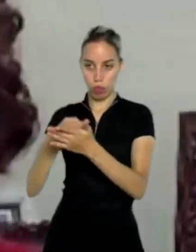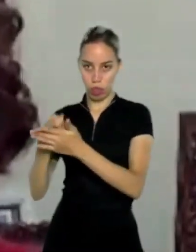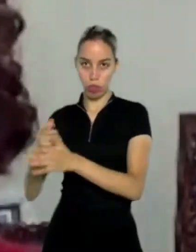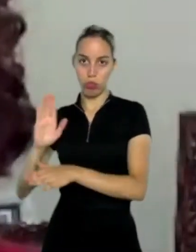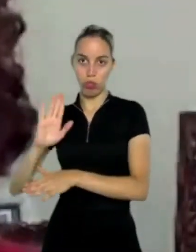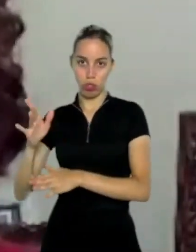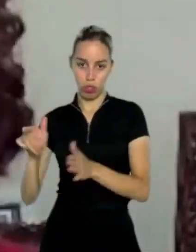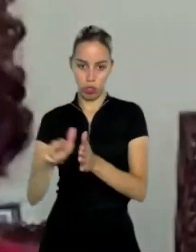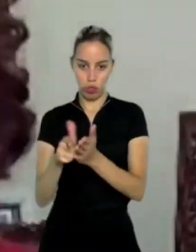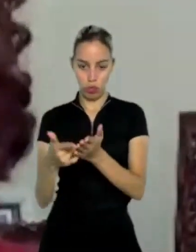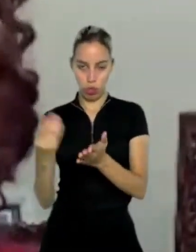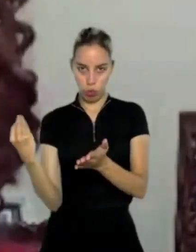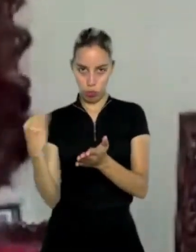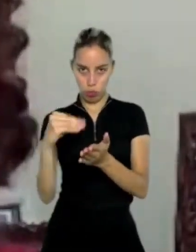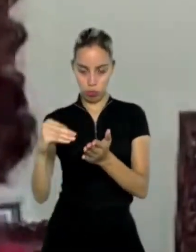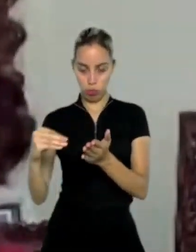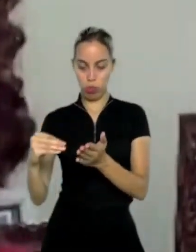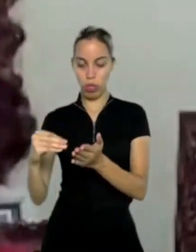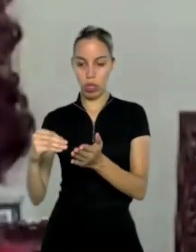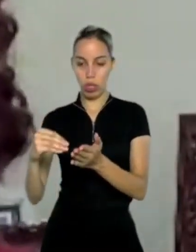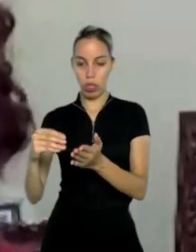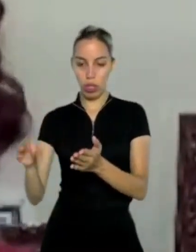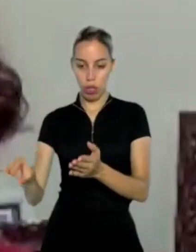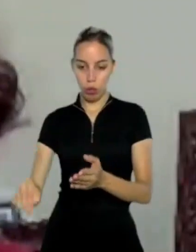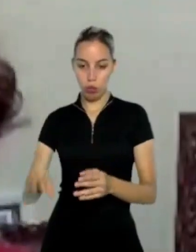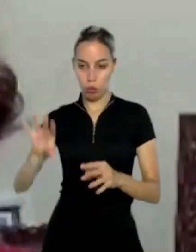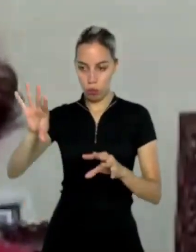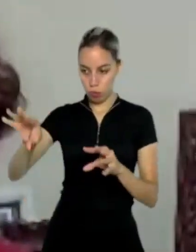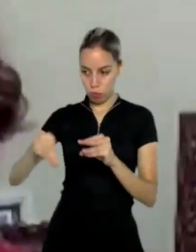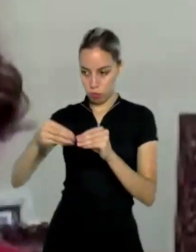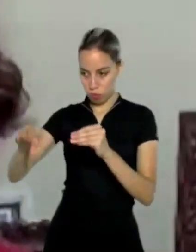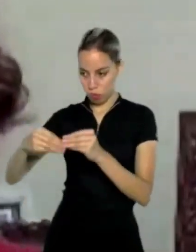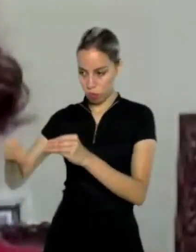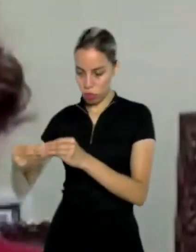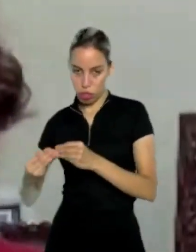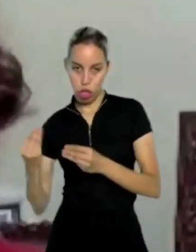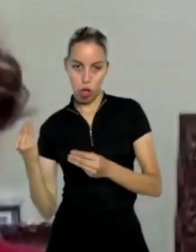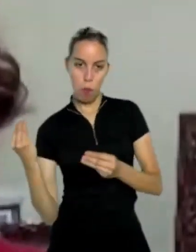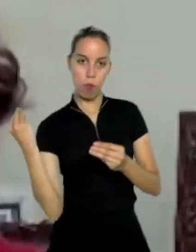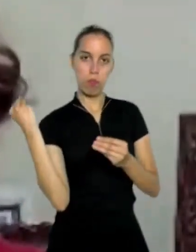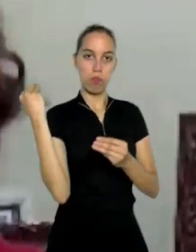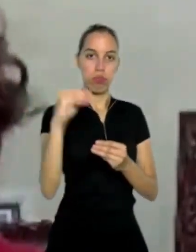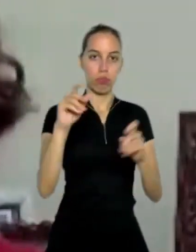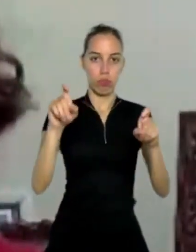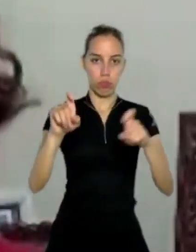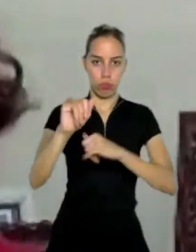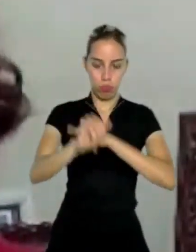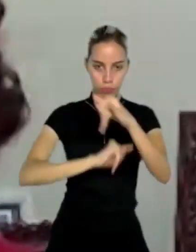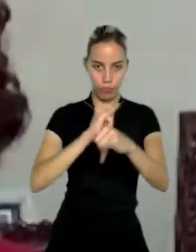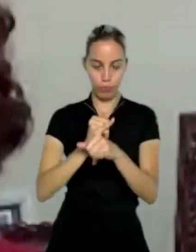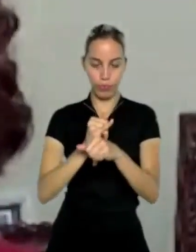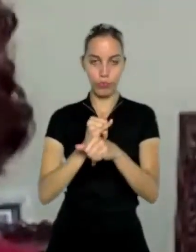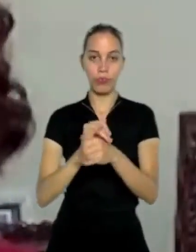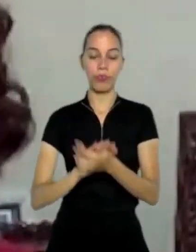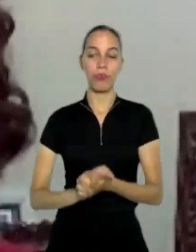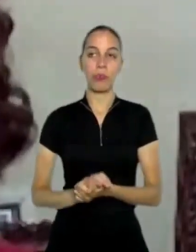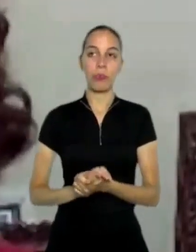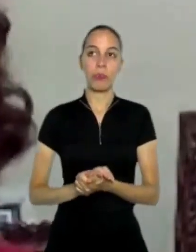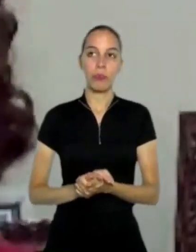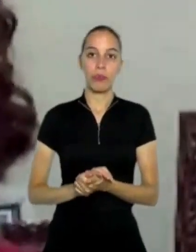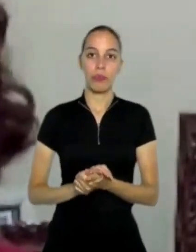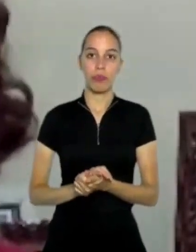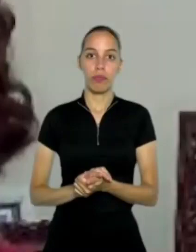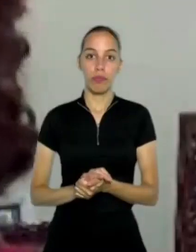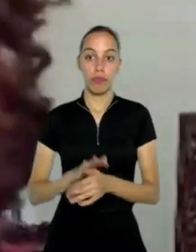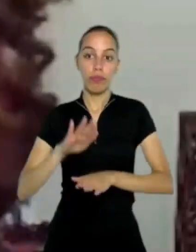fiz essa autopublicação. E aí, é, né, peguei alguns livros e